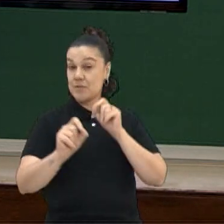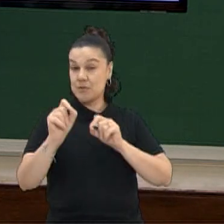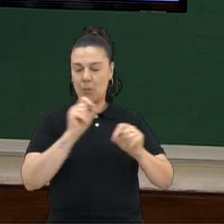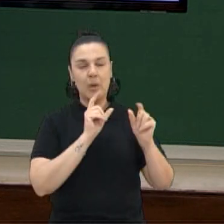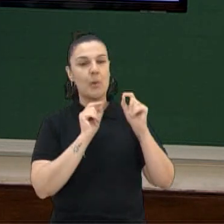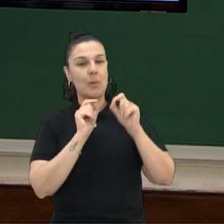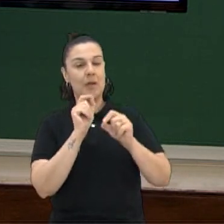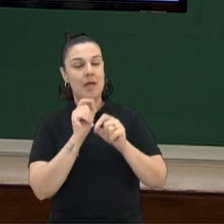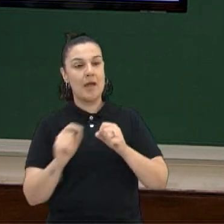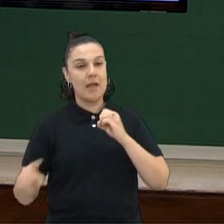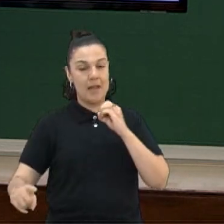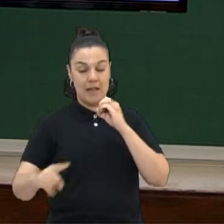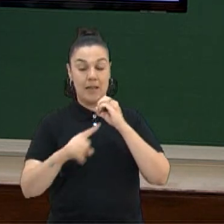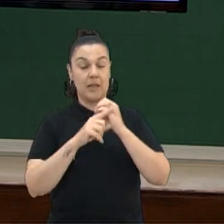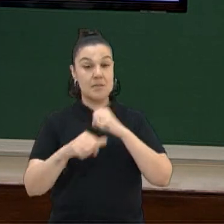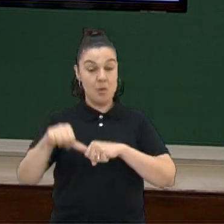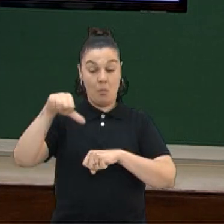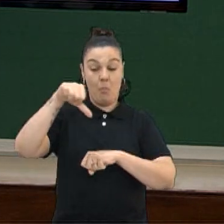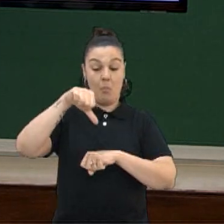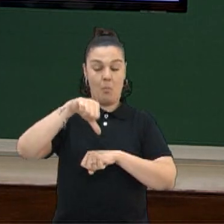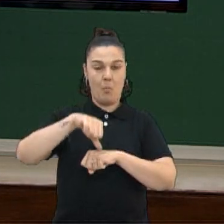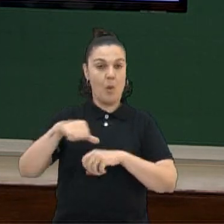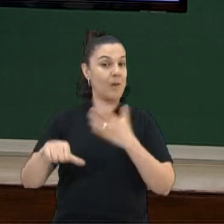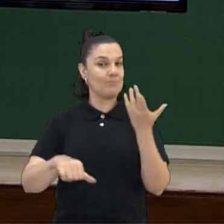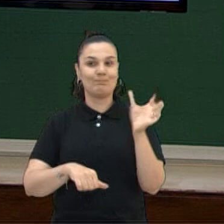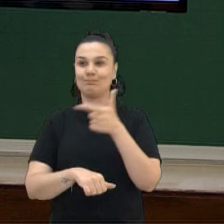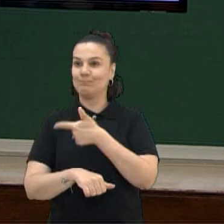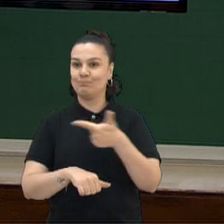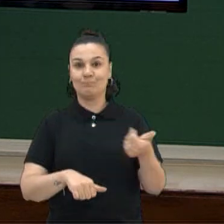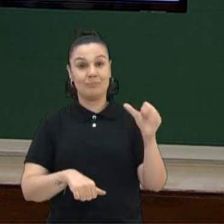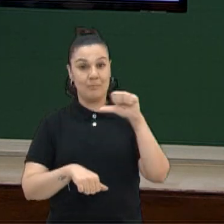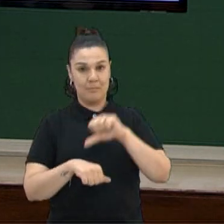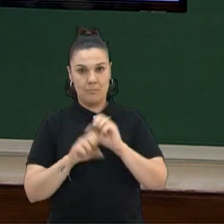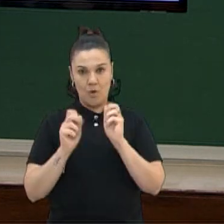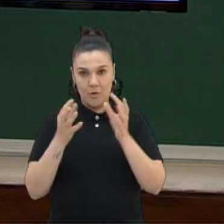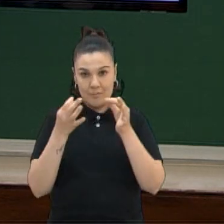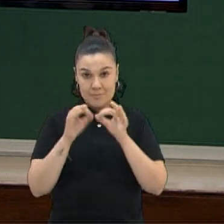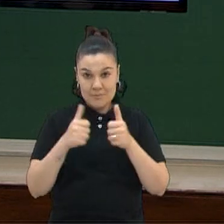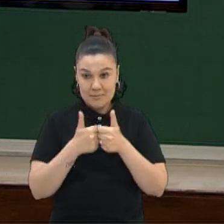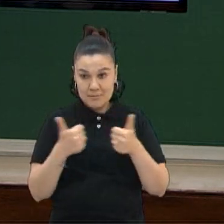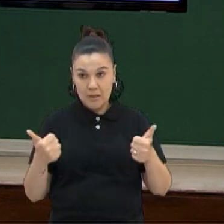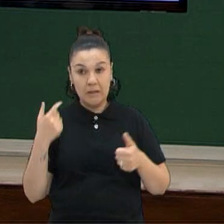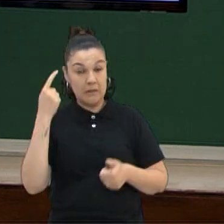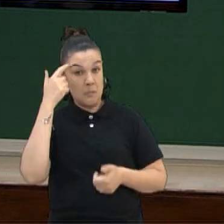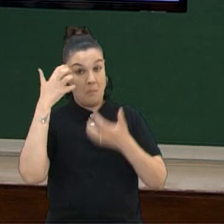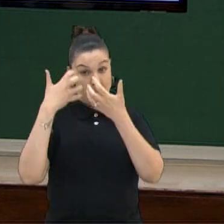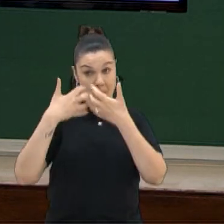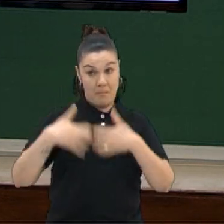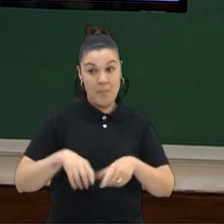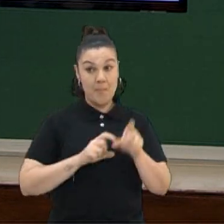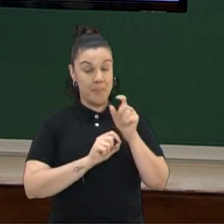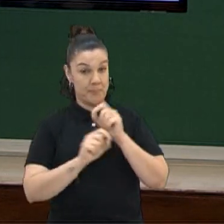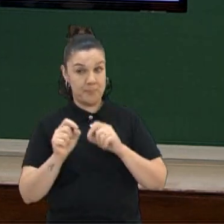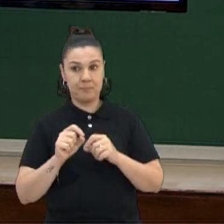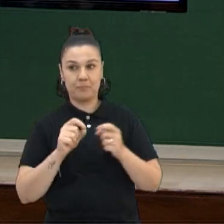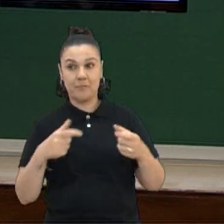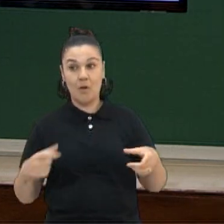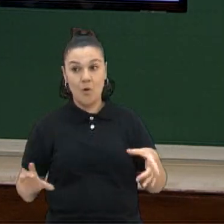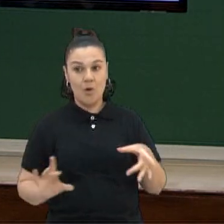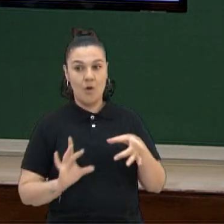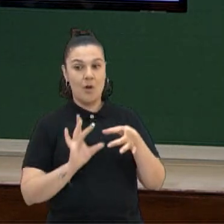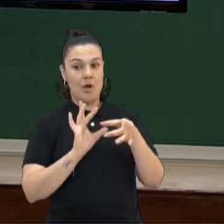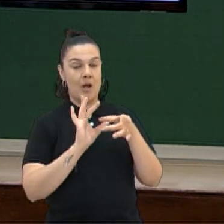a questão de ligação polar e ligação apolar, certo? Então pense só, né? Na